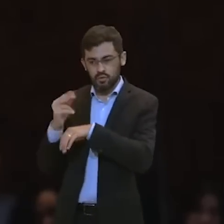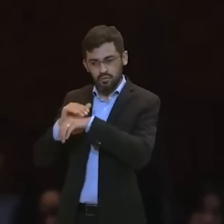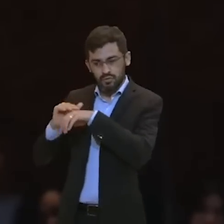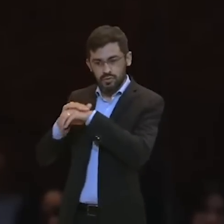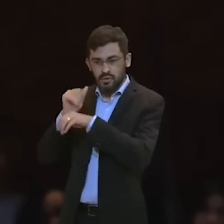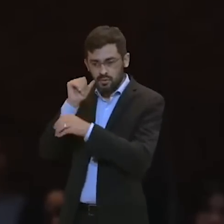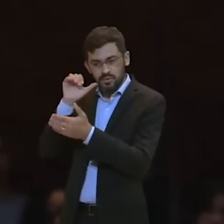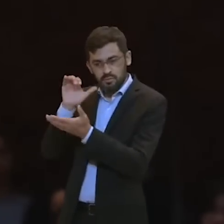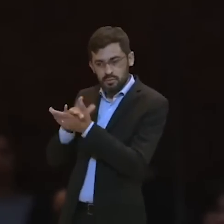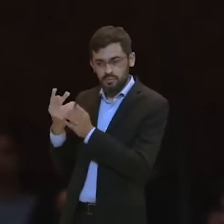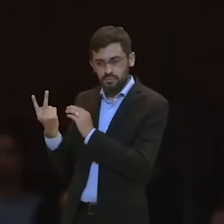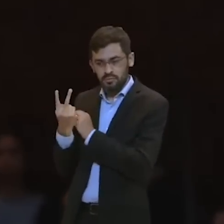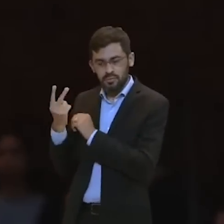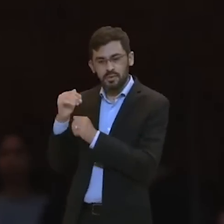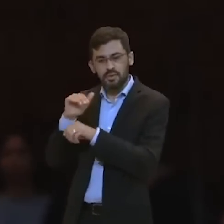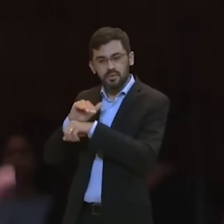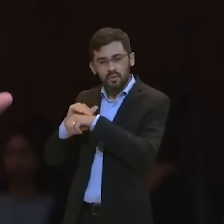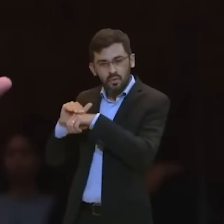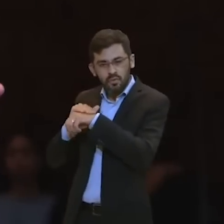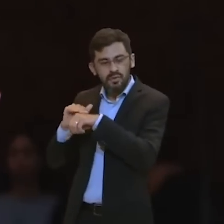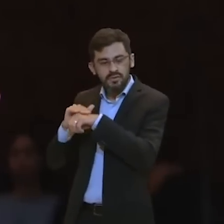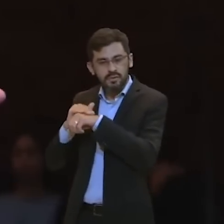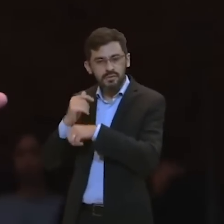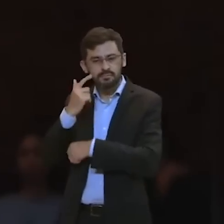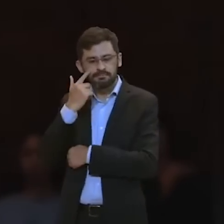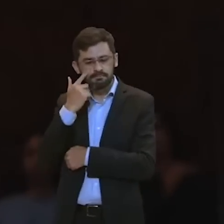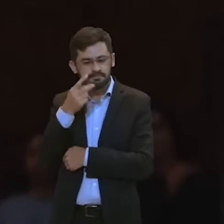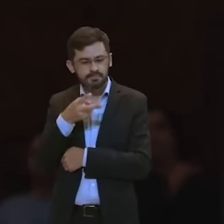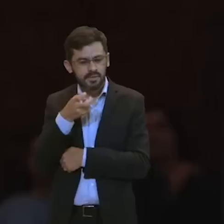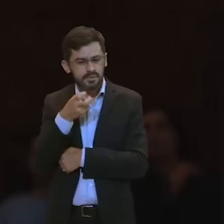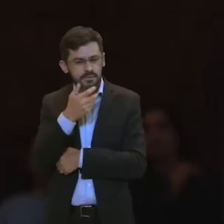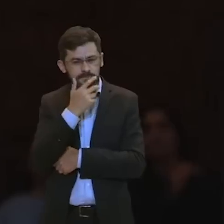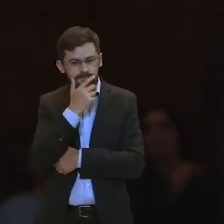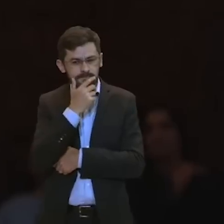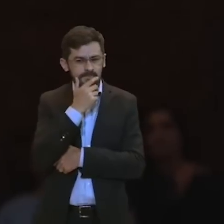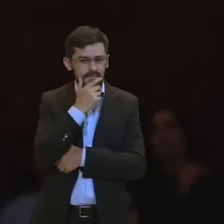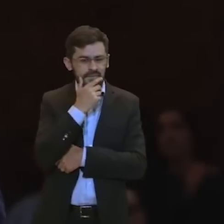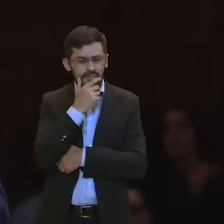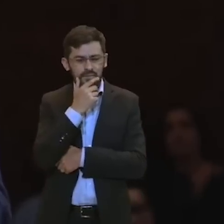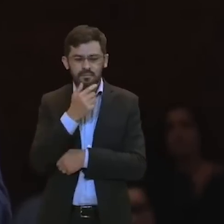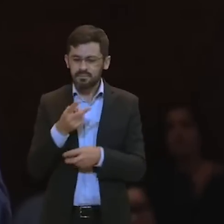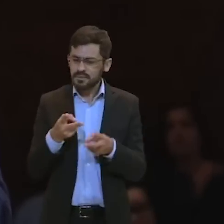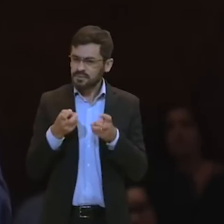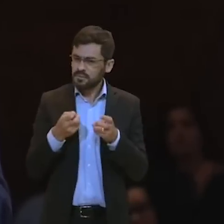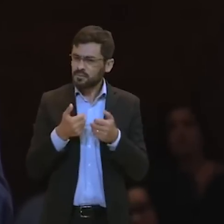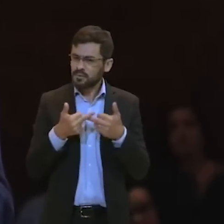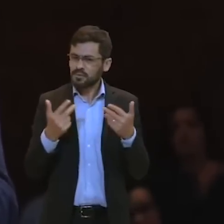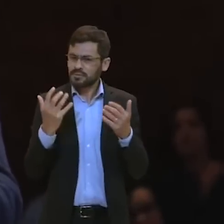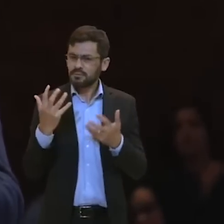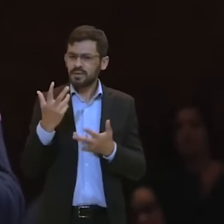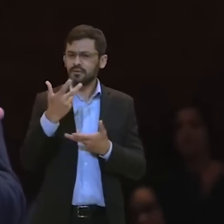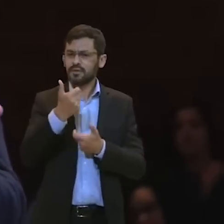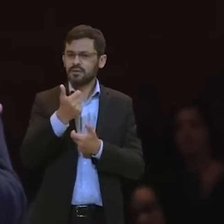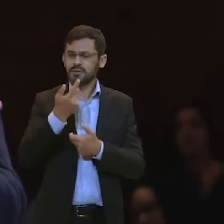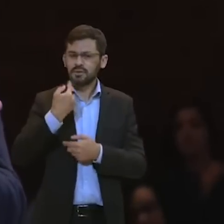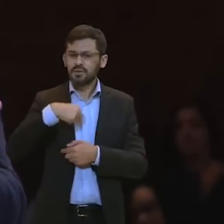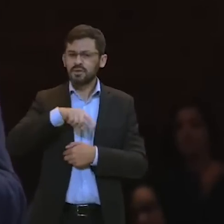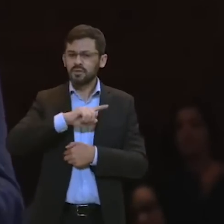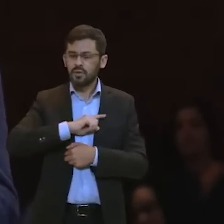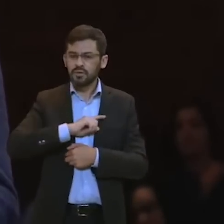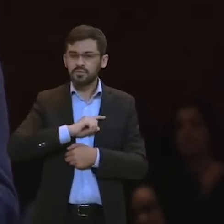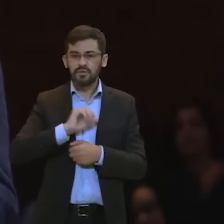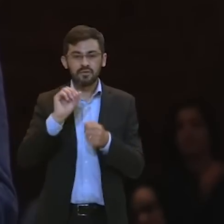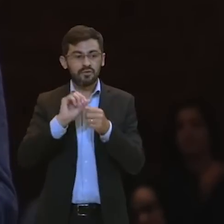olhando a agenda, e eu olhei assim e disse: você viu que coisa extraordinária? Nós vamos fazer